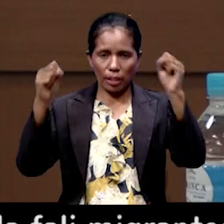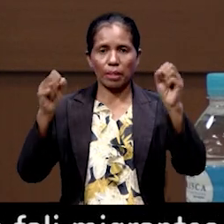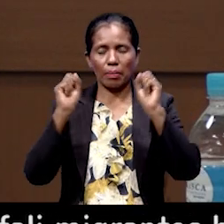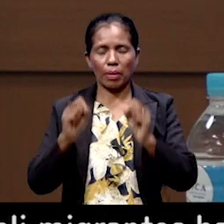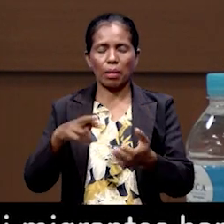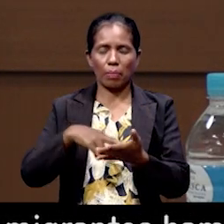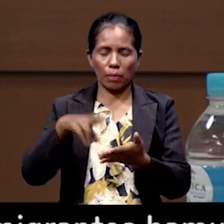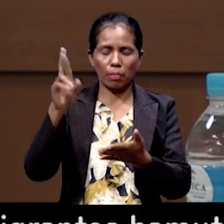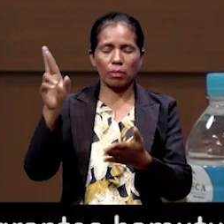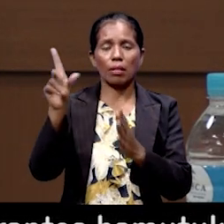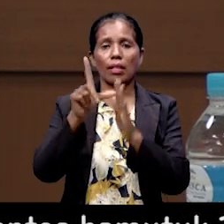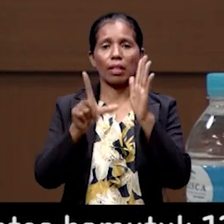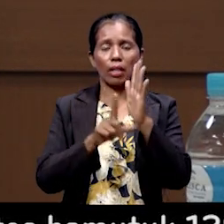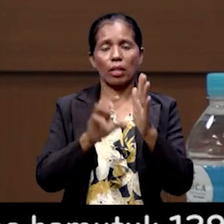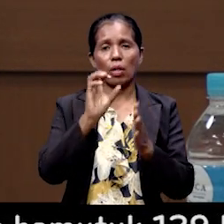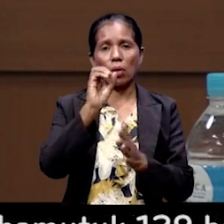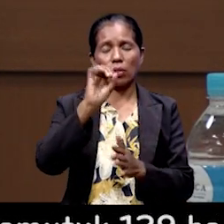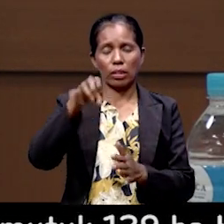para